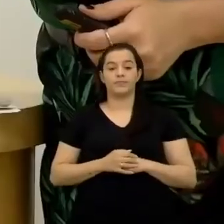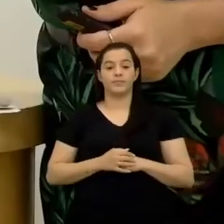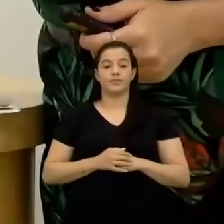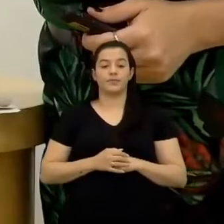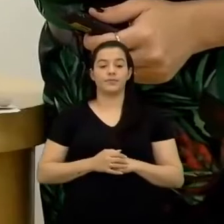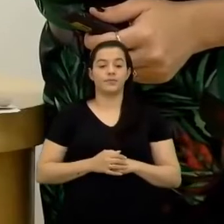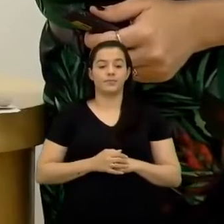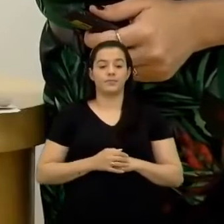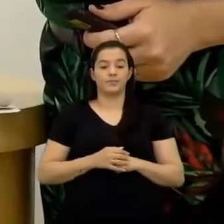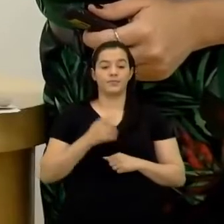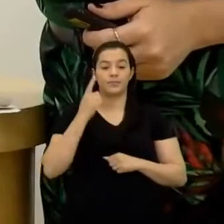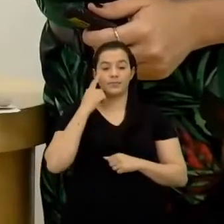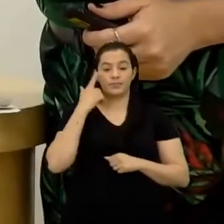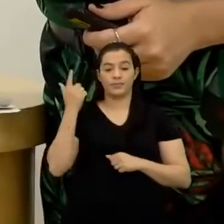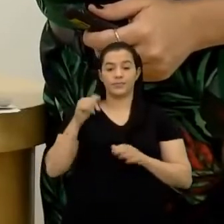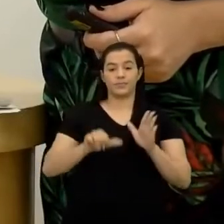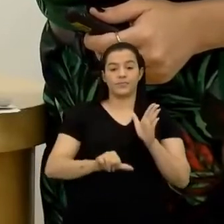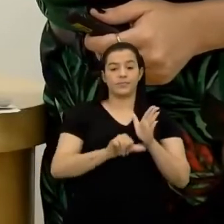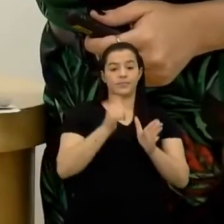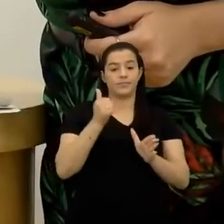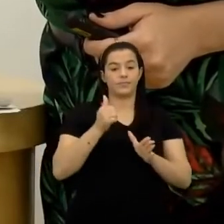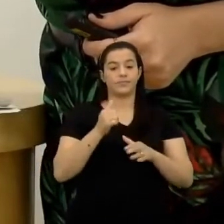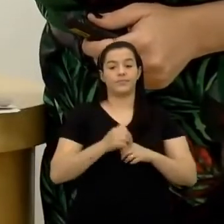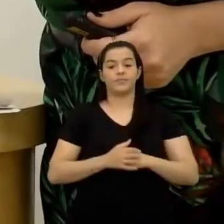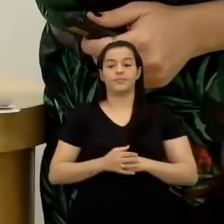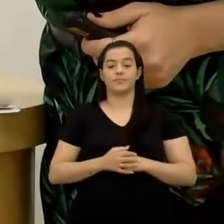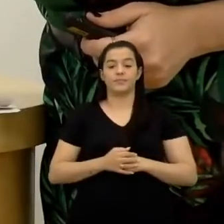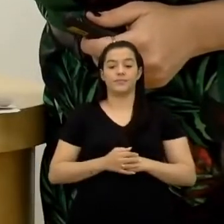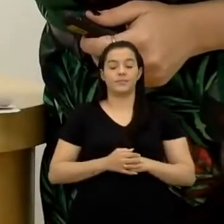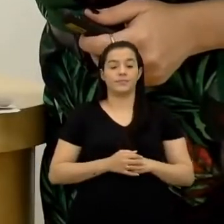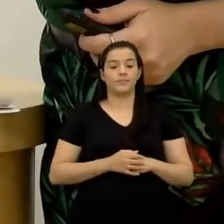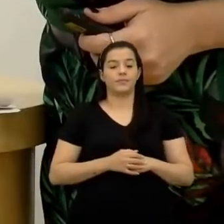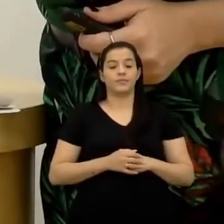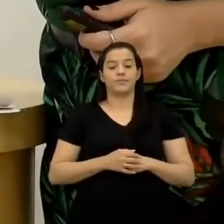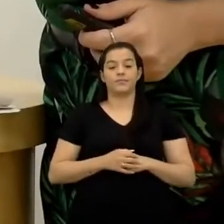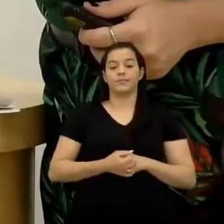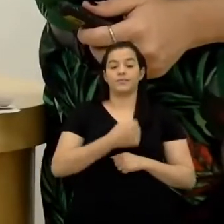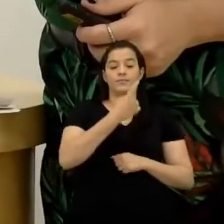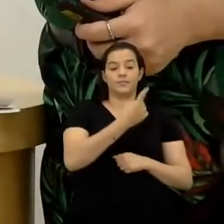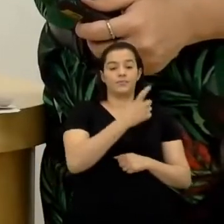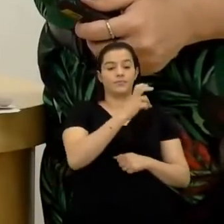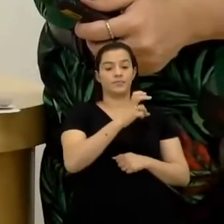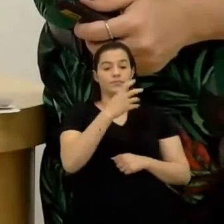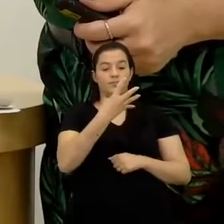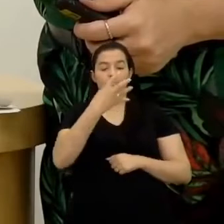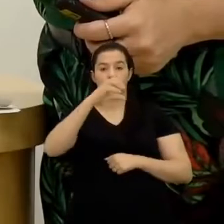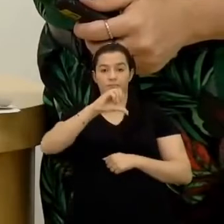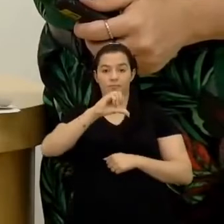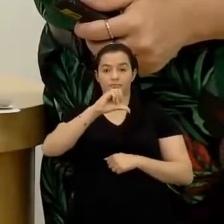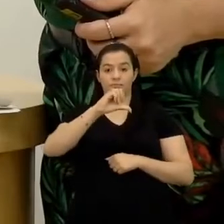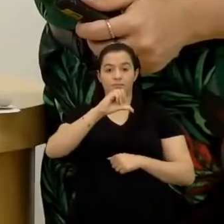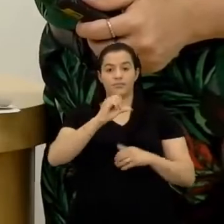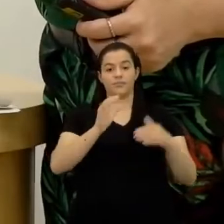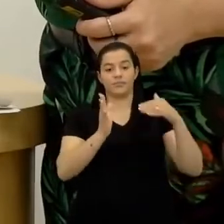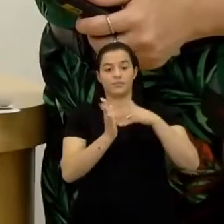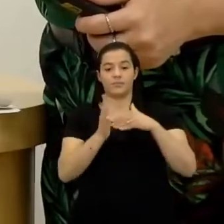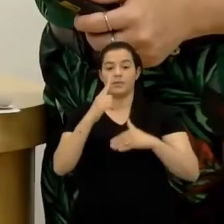O primeiro que nós temos, de 1549